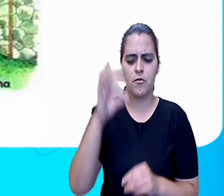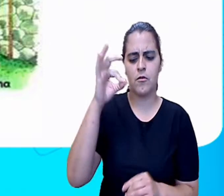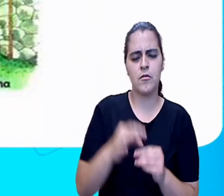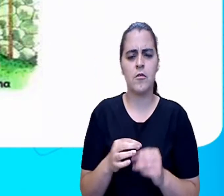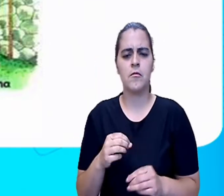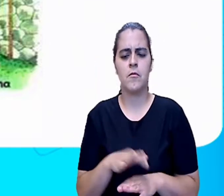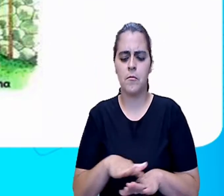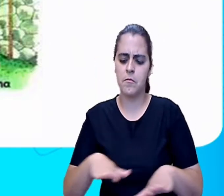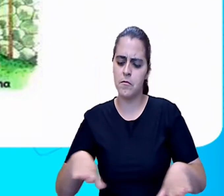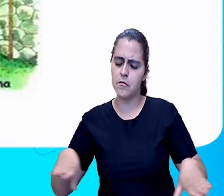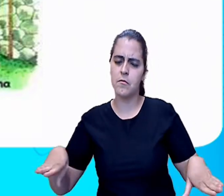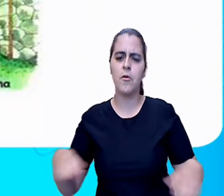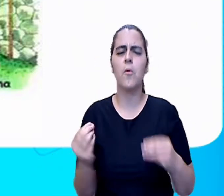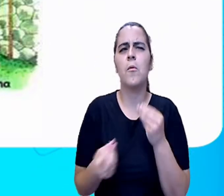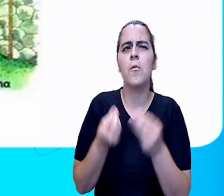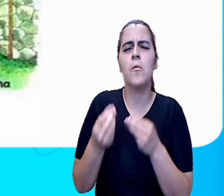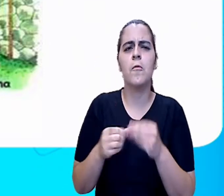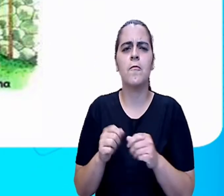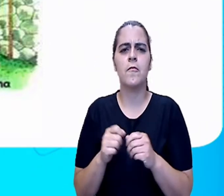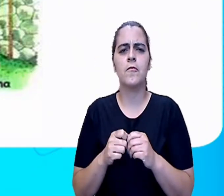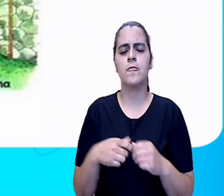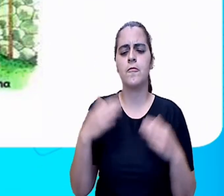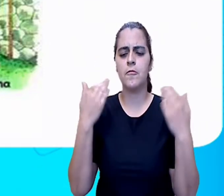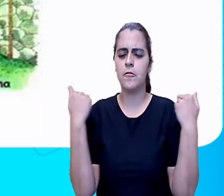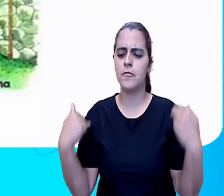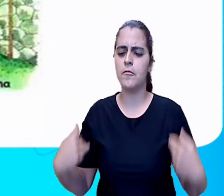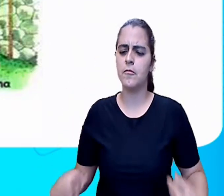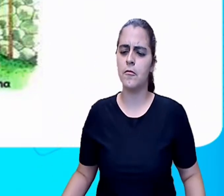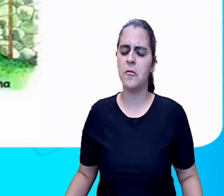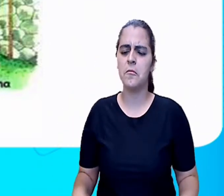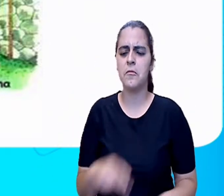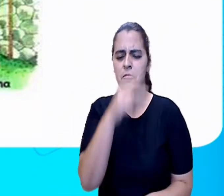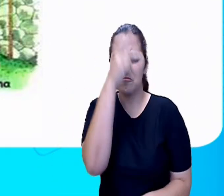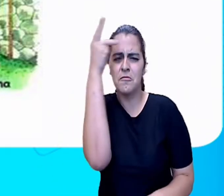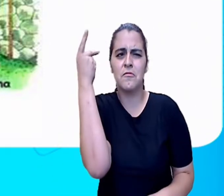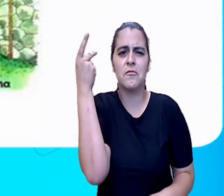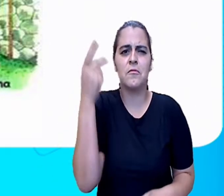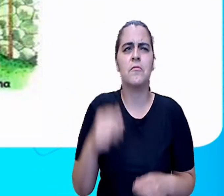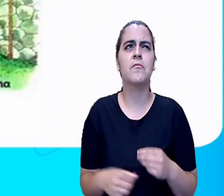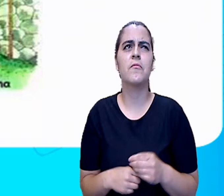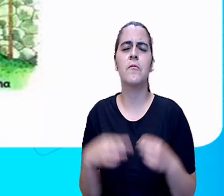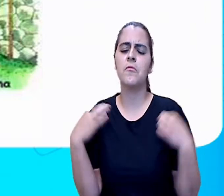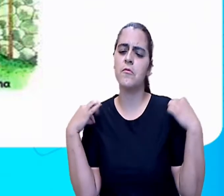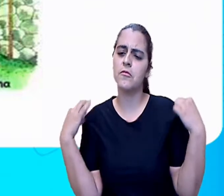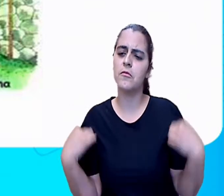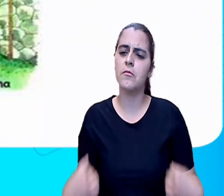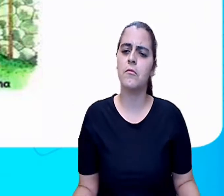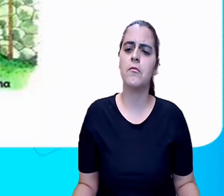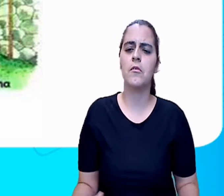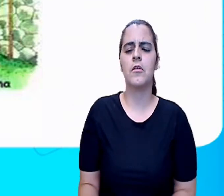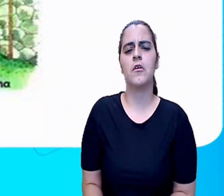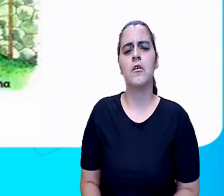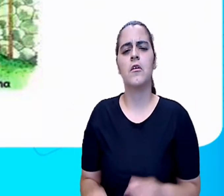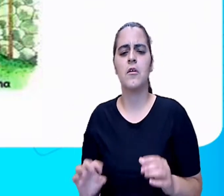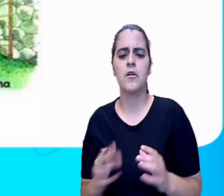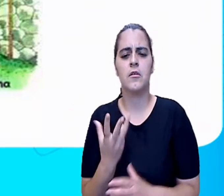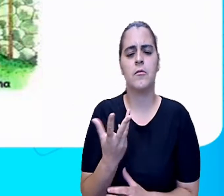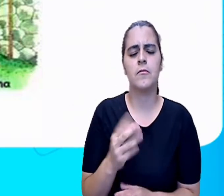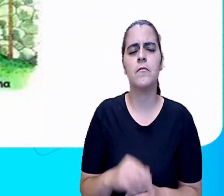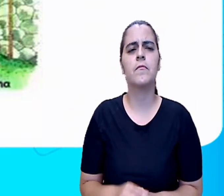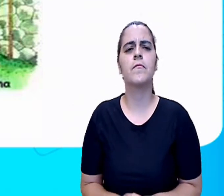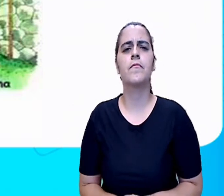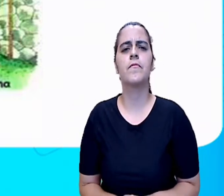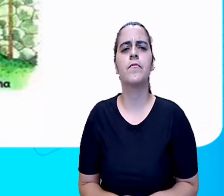planas. Como fazer para medir o corpo das pessoas para fazerem suas roupas? Inventaram